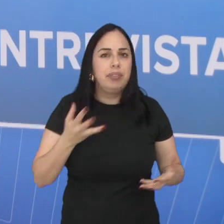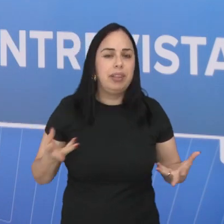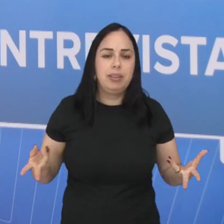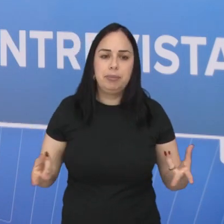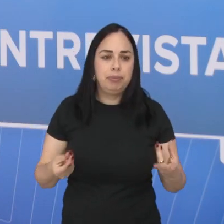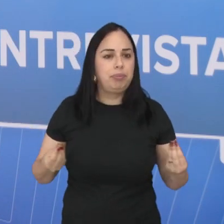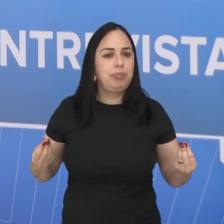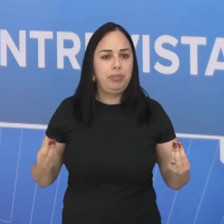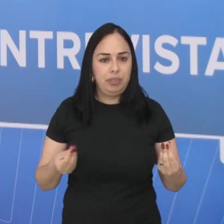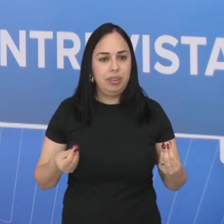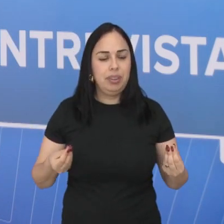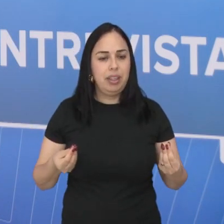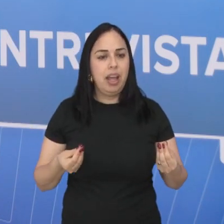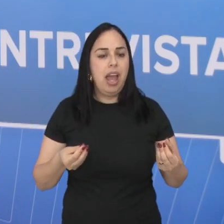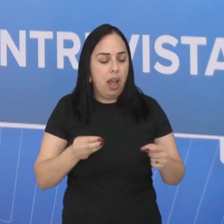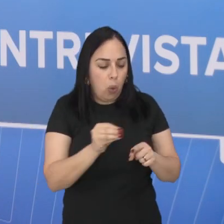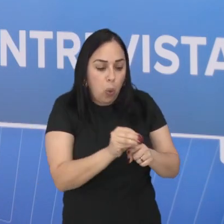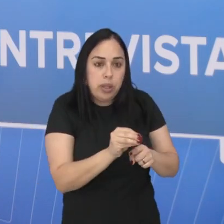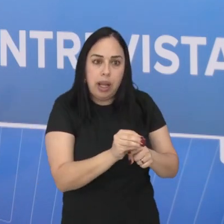posso dizer,